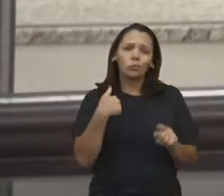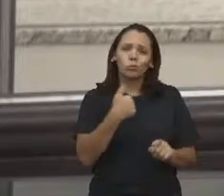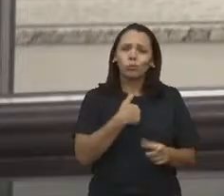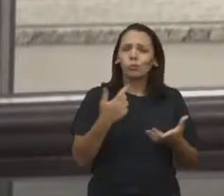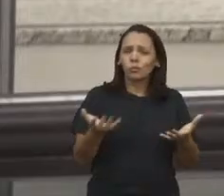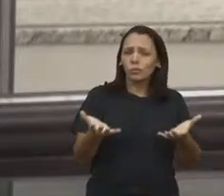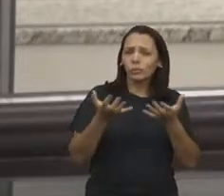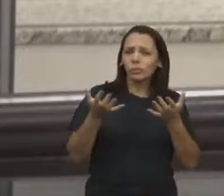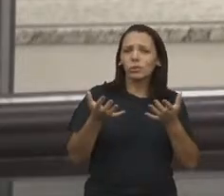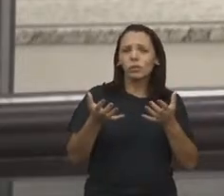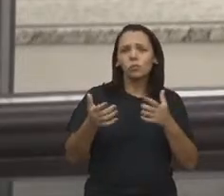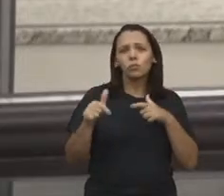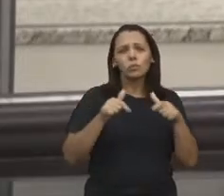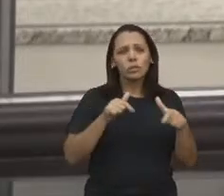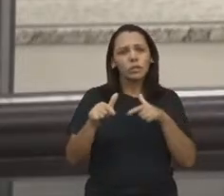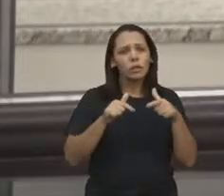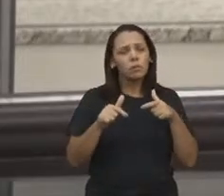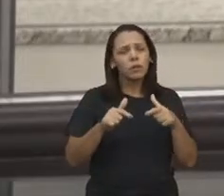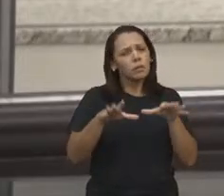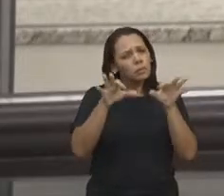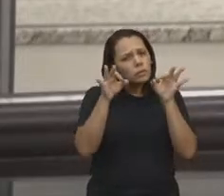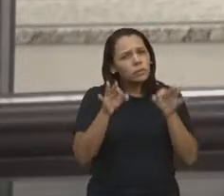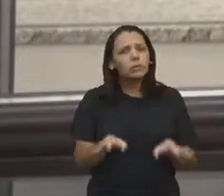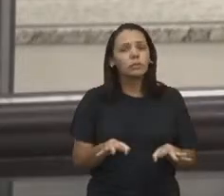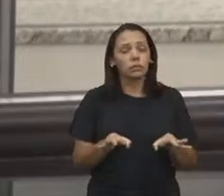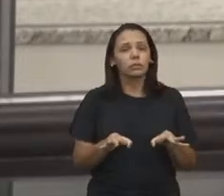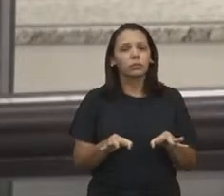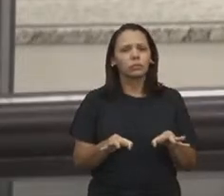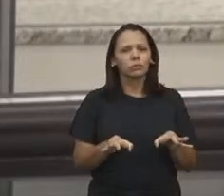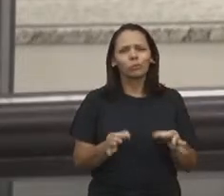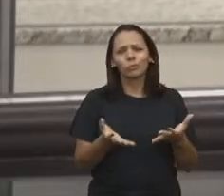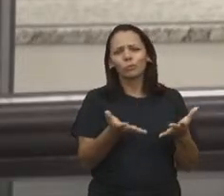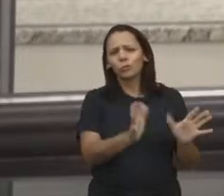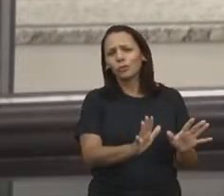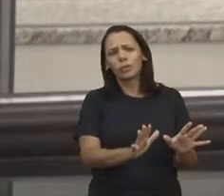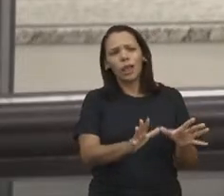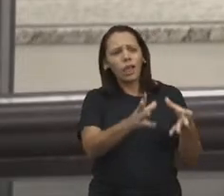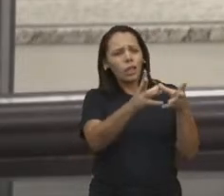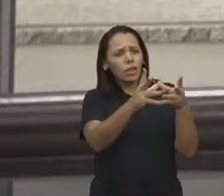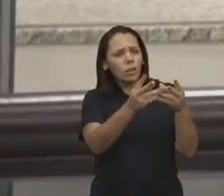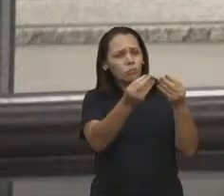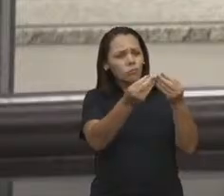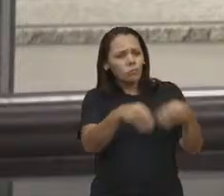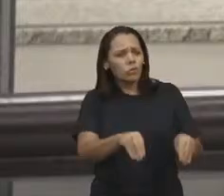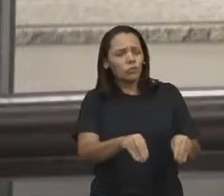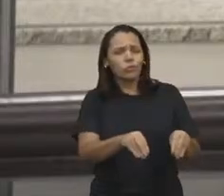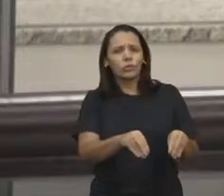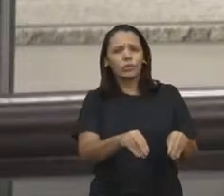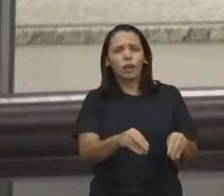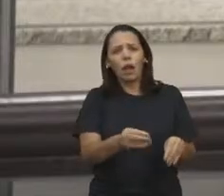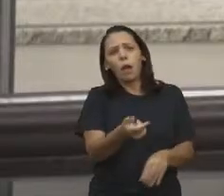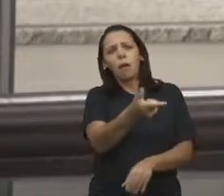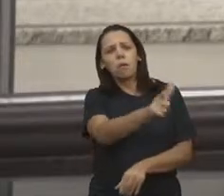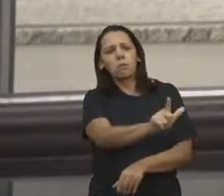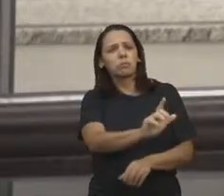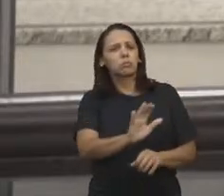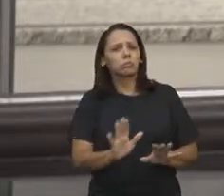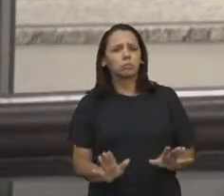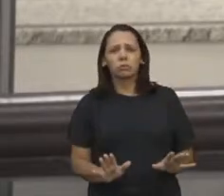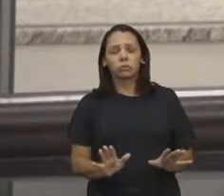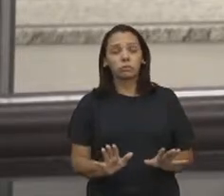trabalhar honestamente e não queremos prejudicar o próximo, que seria